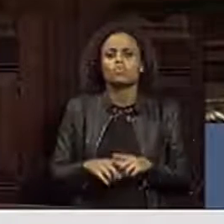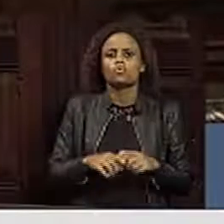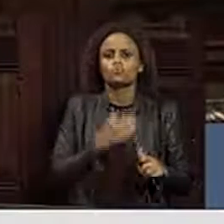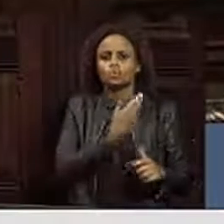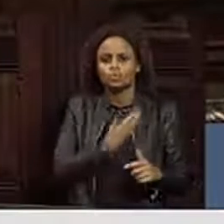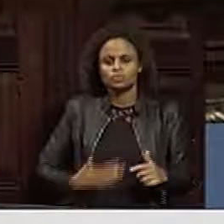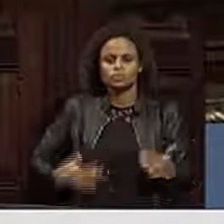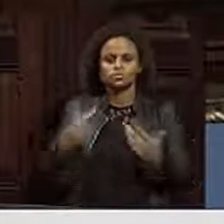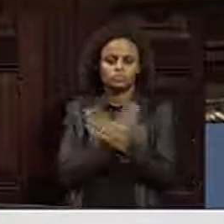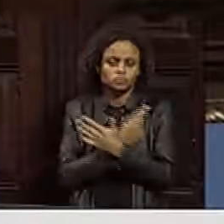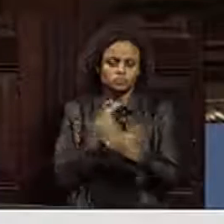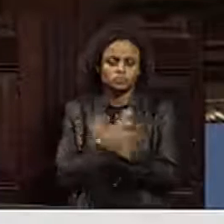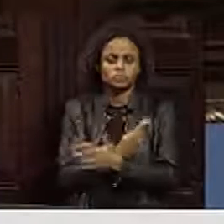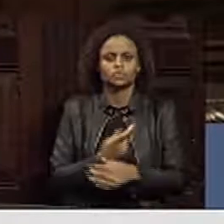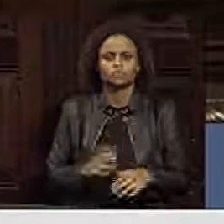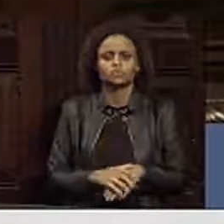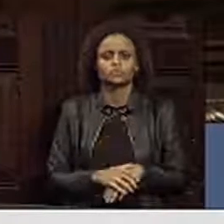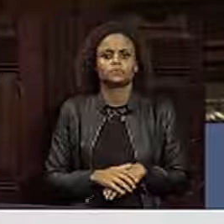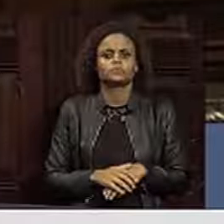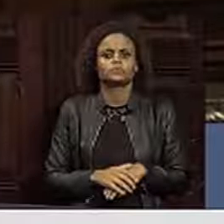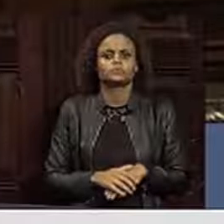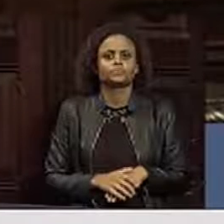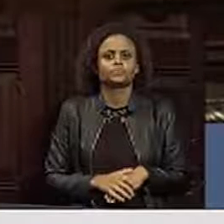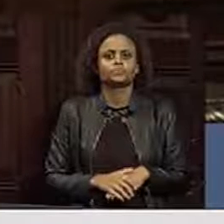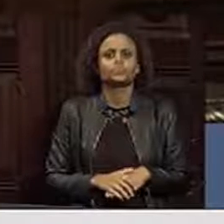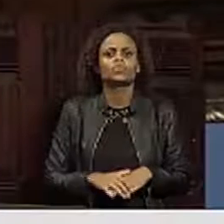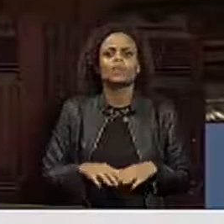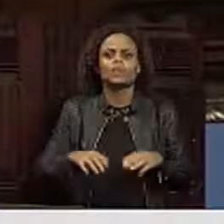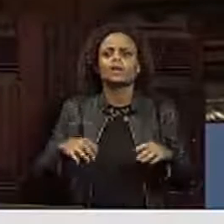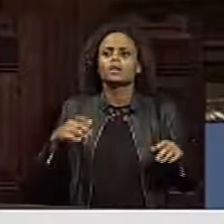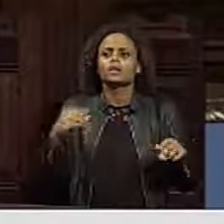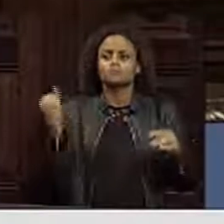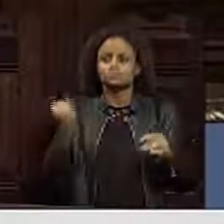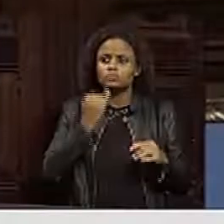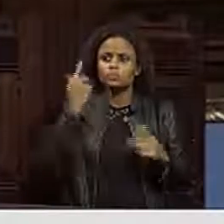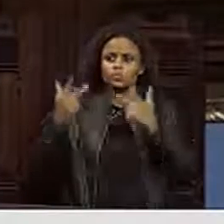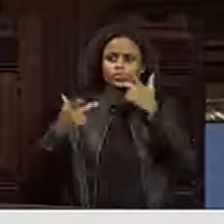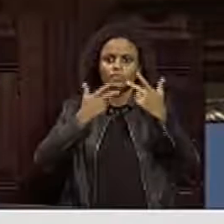nesse Estado, que se manifestem,